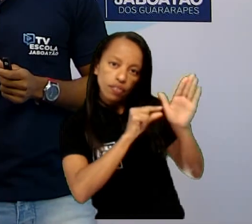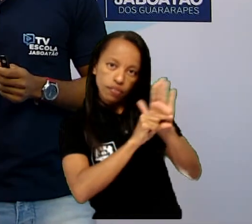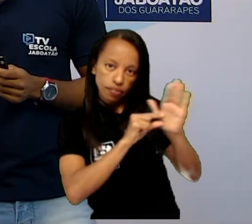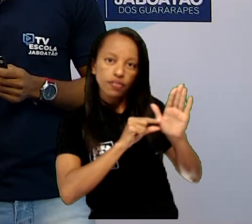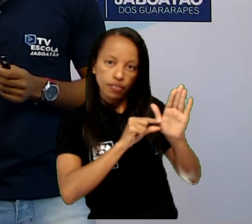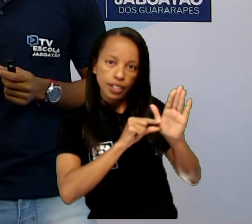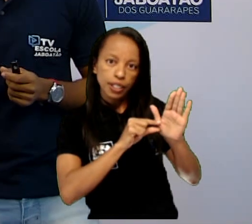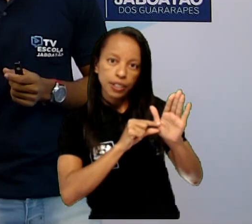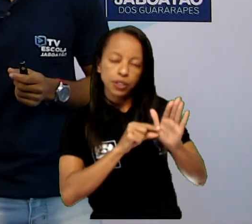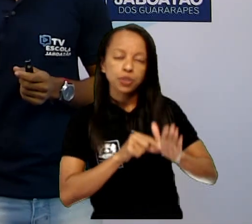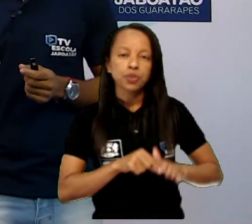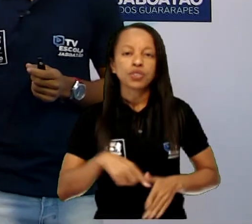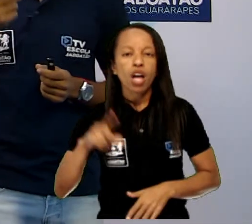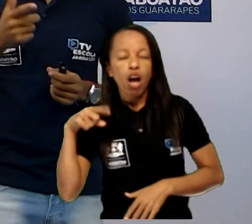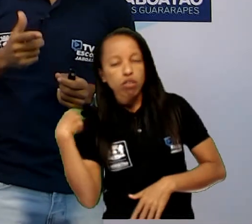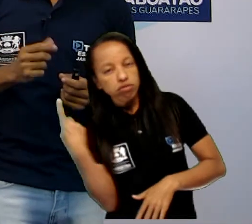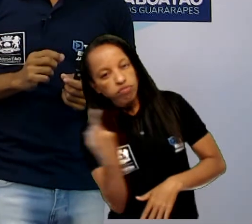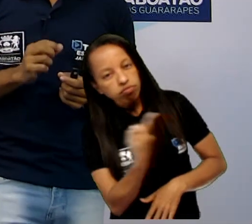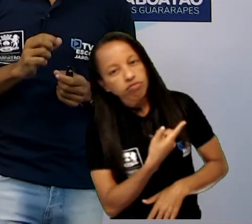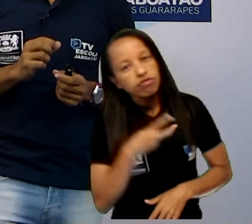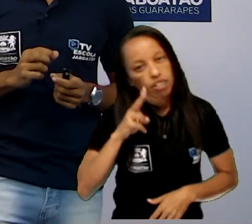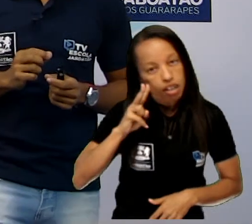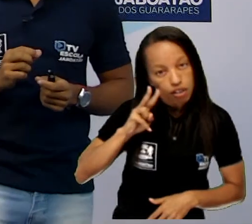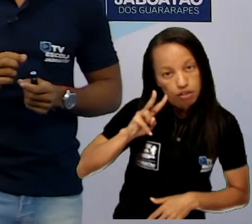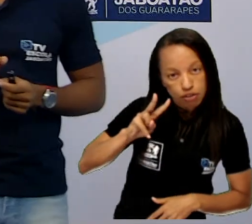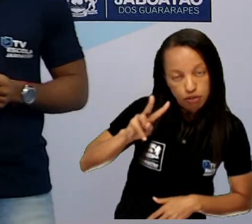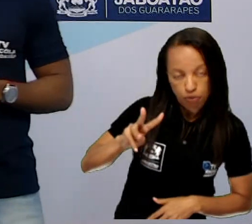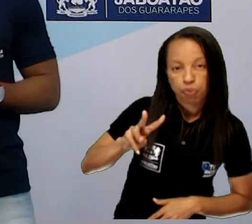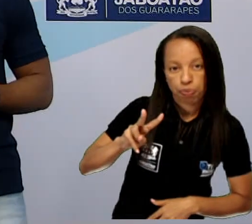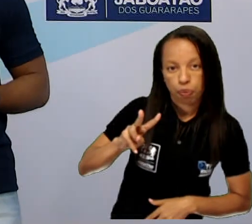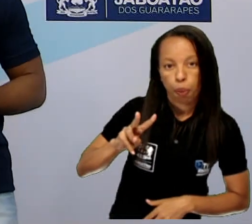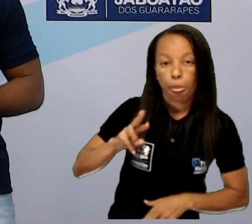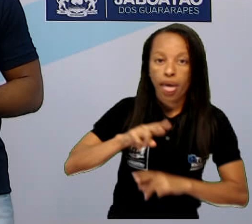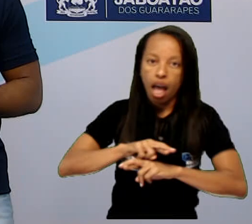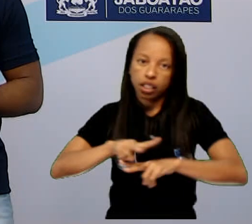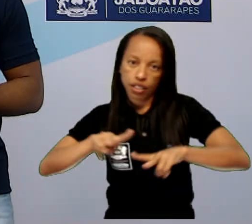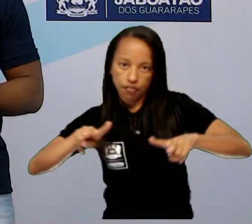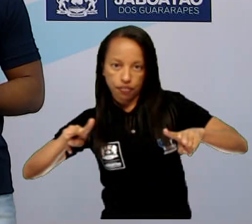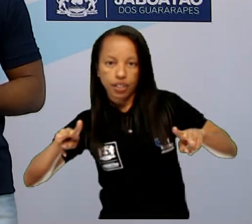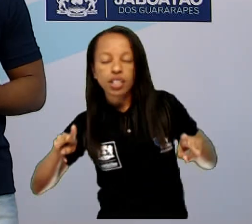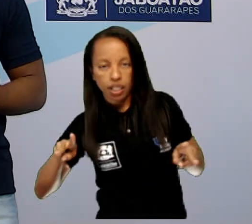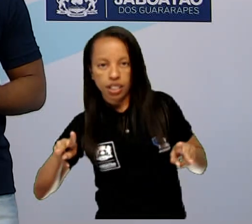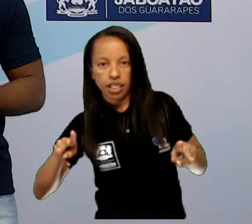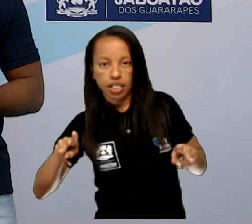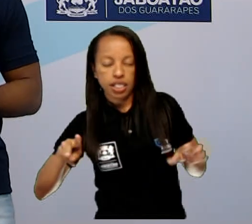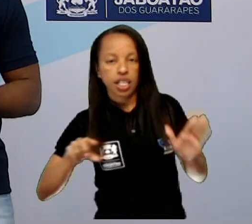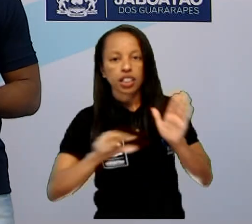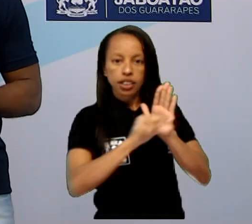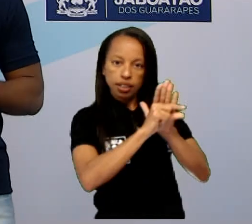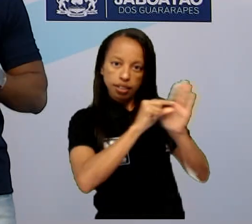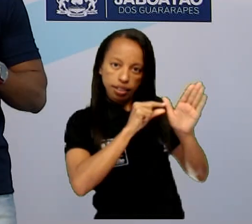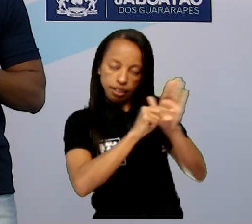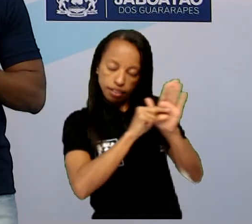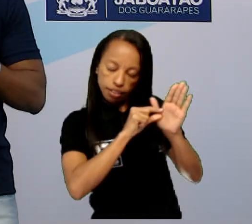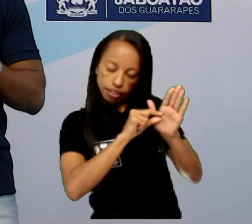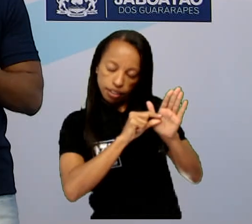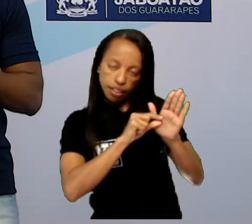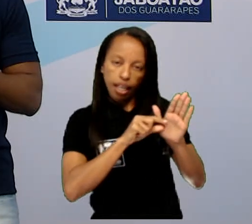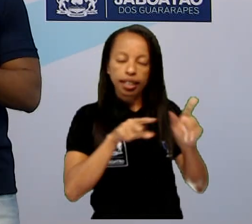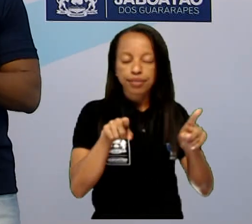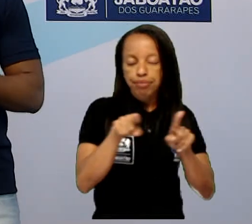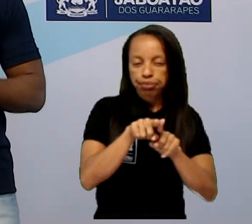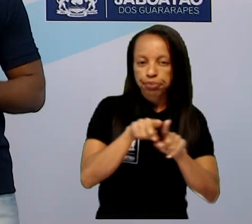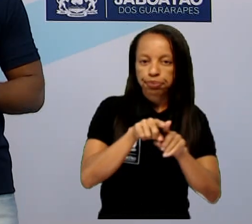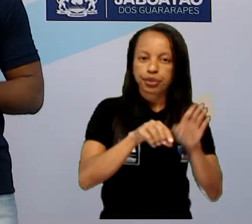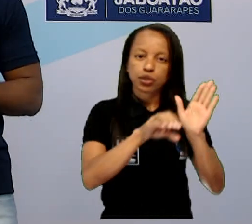eu vou lá na frente, no próximo slide, eu vou mostrar para vocês a diferença de estrofe e versos. Aí vocês vão, na verdade,